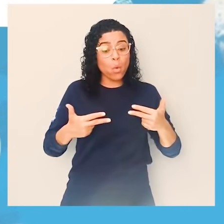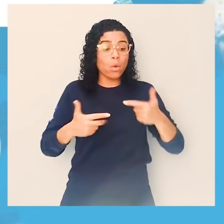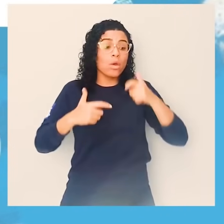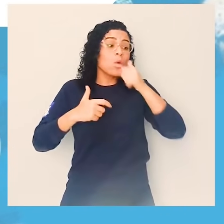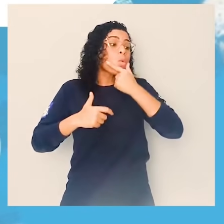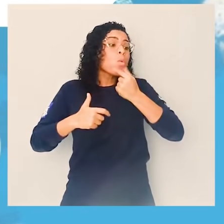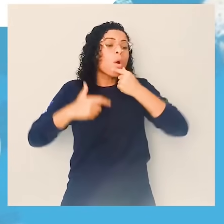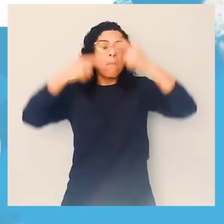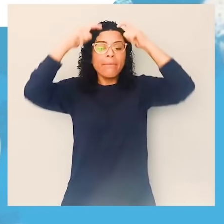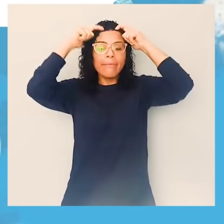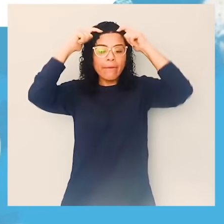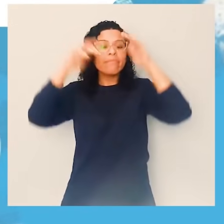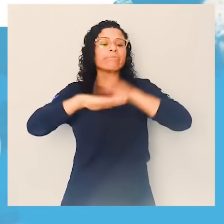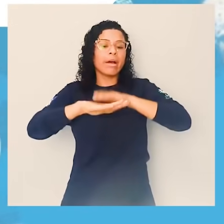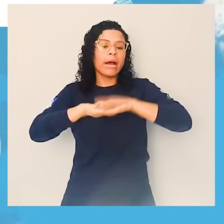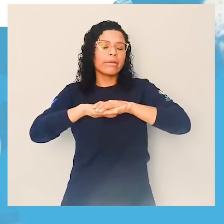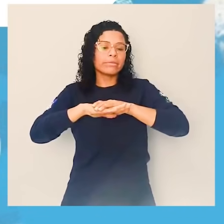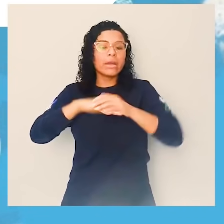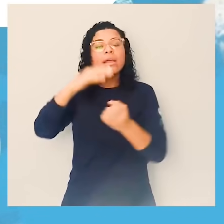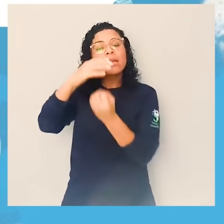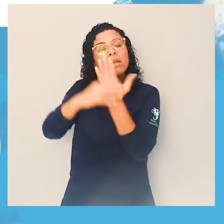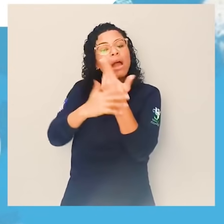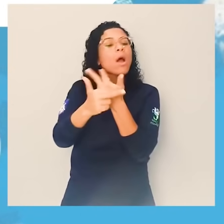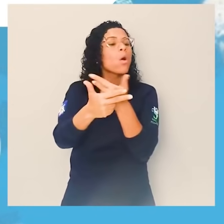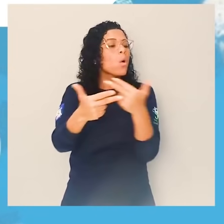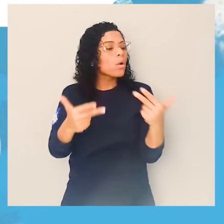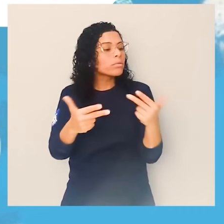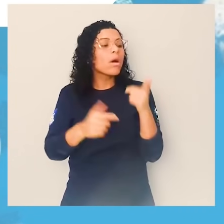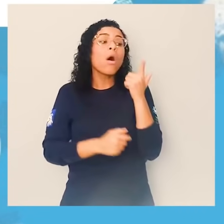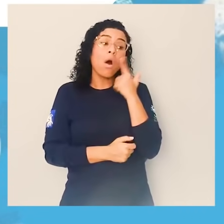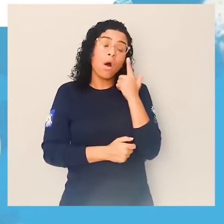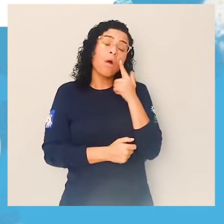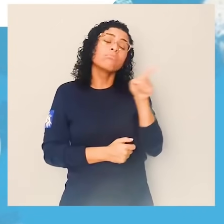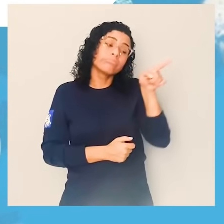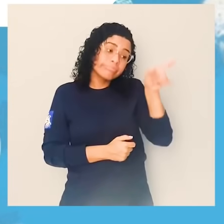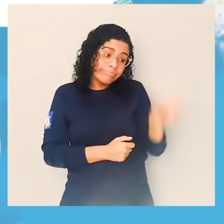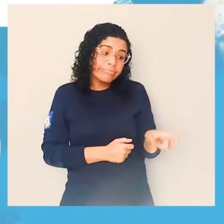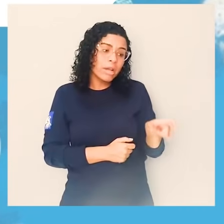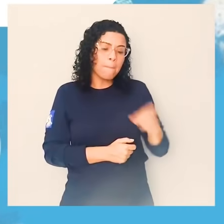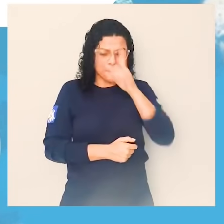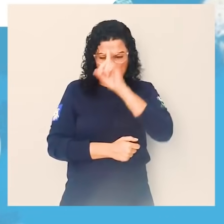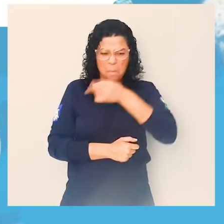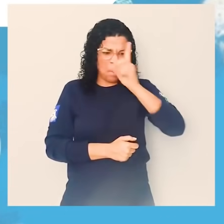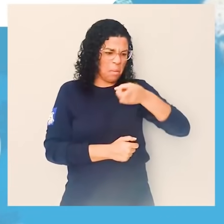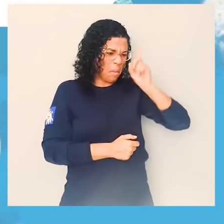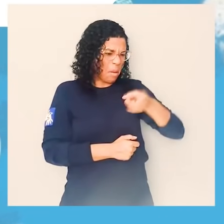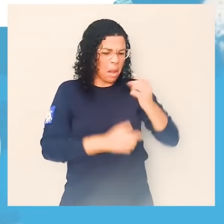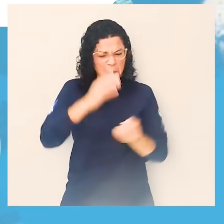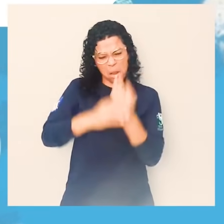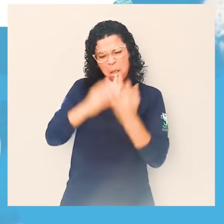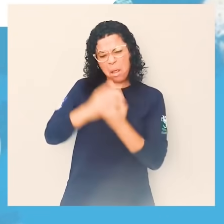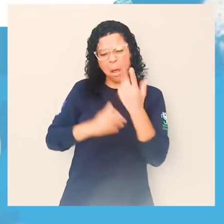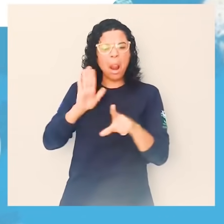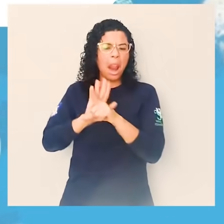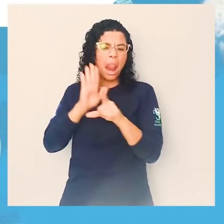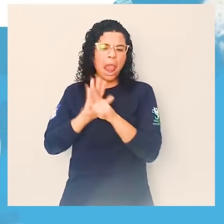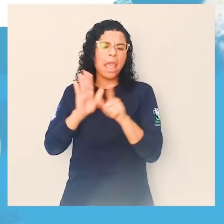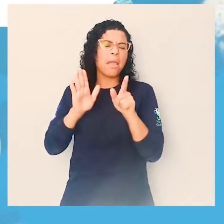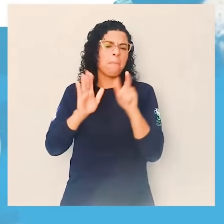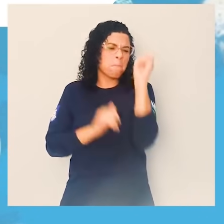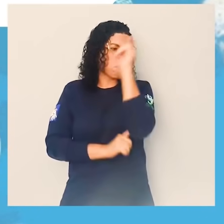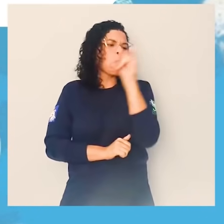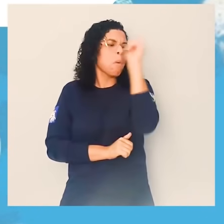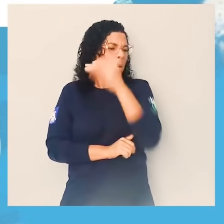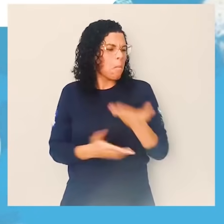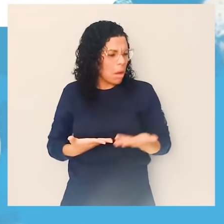coisas que um rei faz, fazem acontecer outras coisas. Veja só o seu caso. Mandou o que mandou. Inventou uma porção de